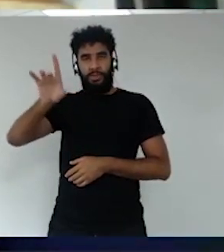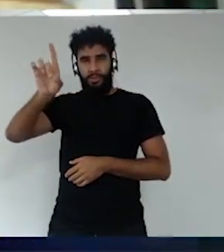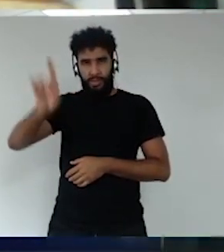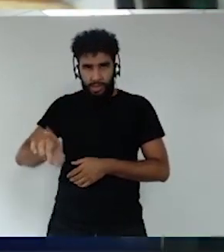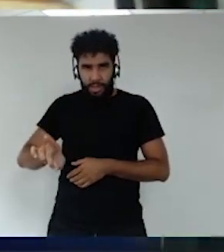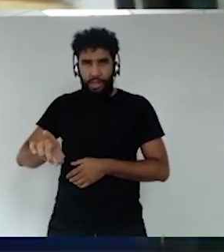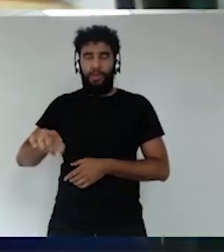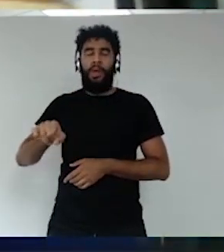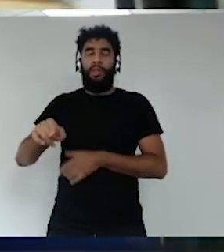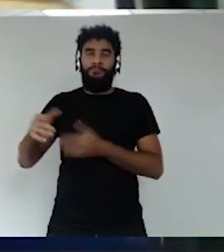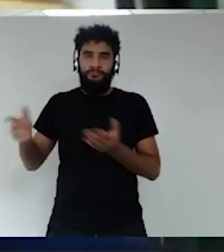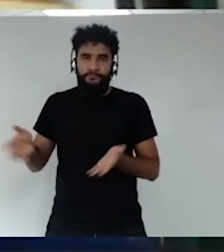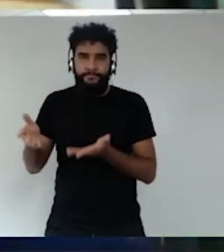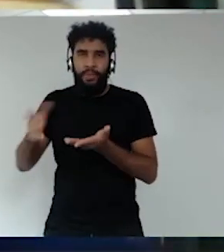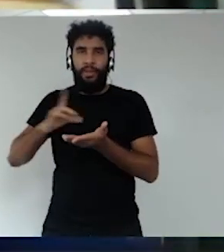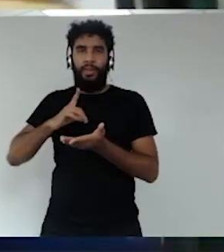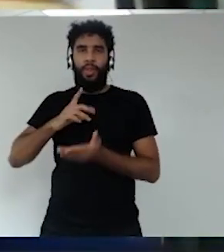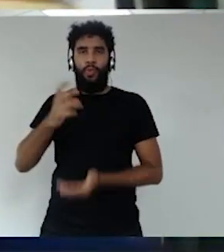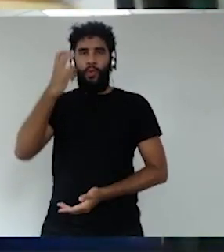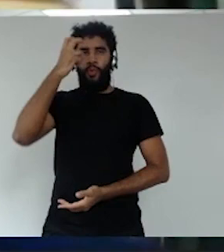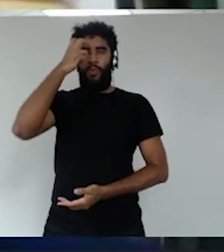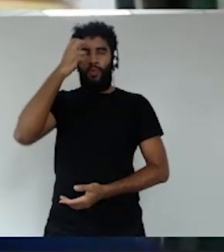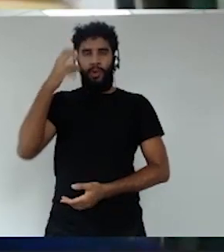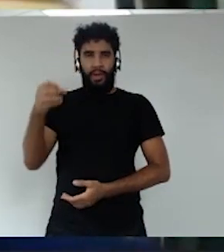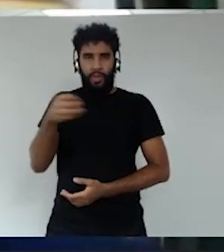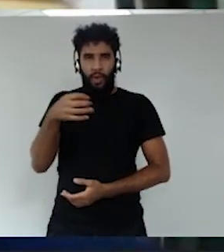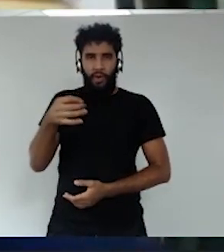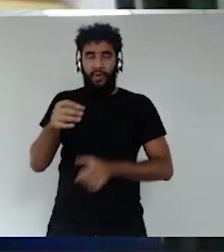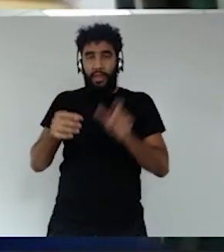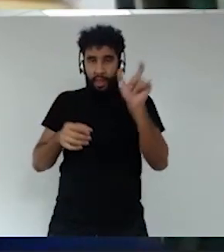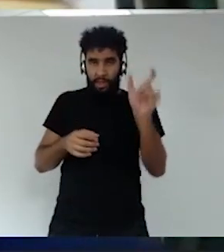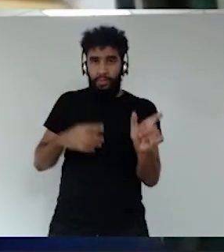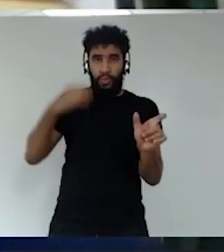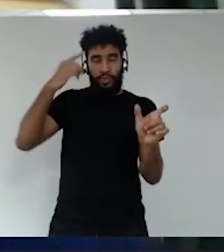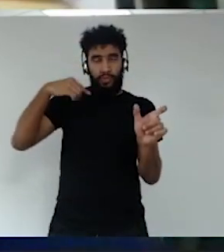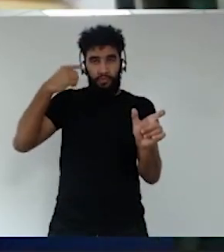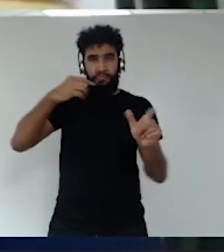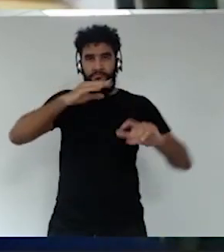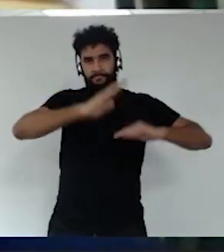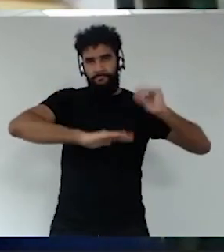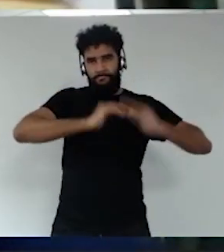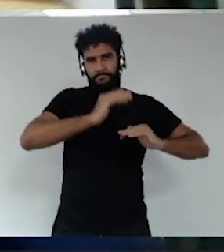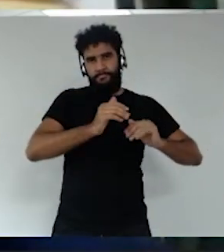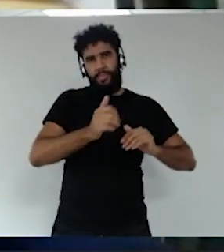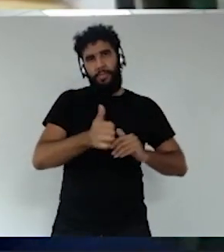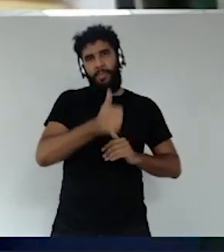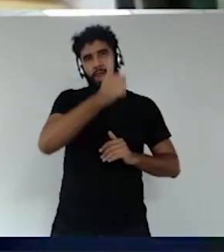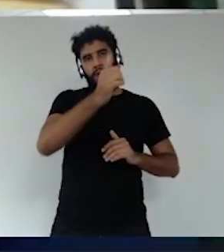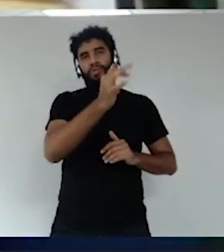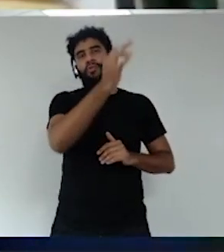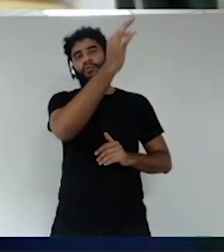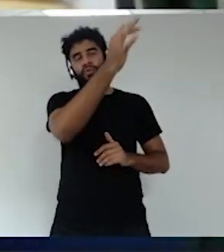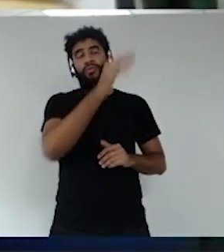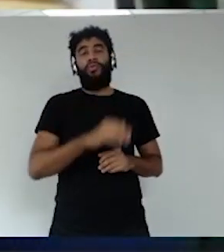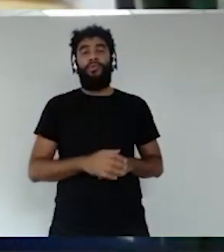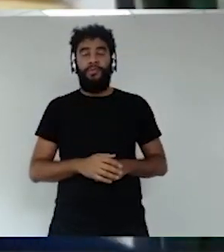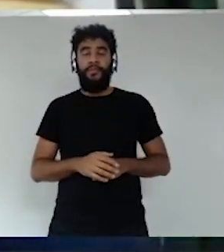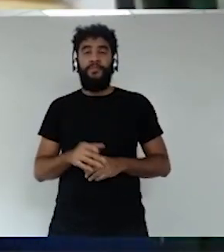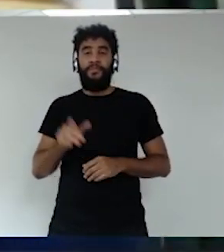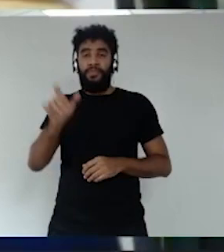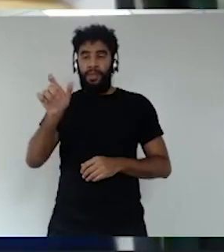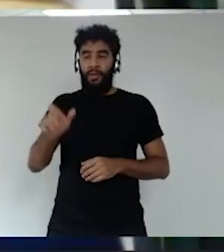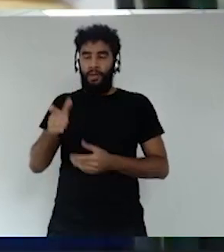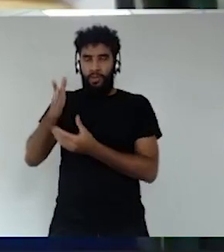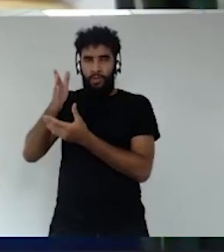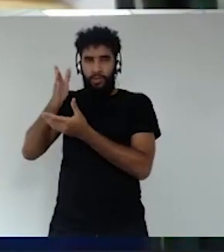contribuindo muito para uma nova cultura dos novos advogados, né? E os processualistas estão cada vez mais